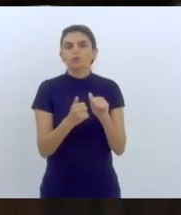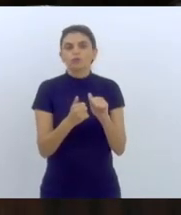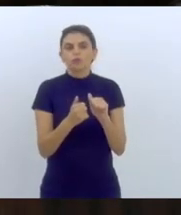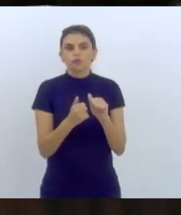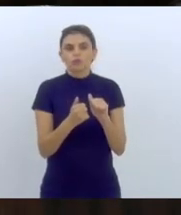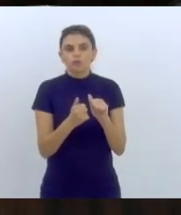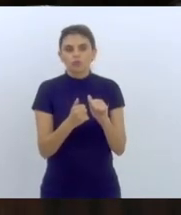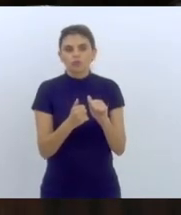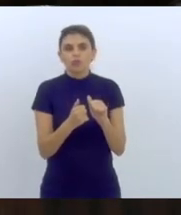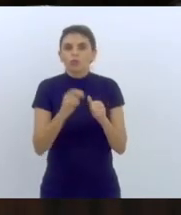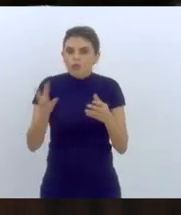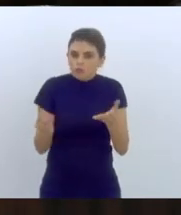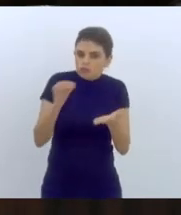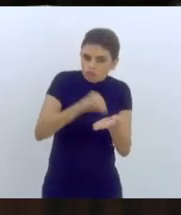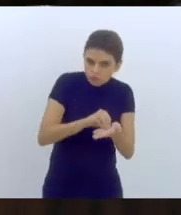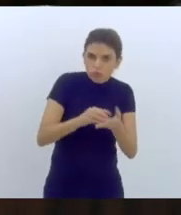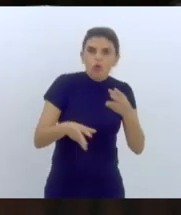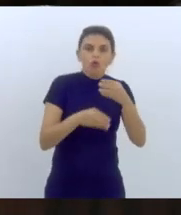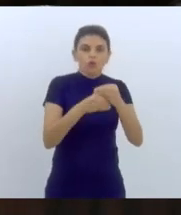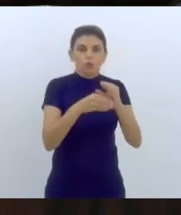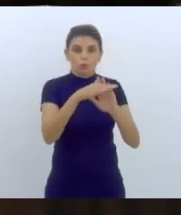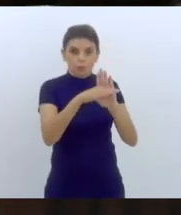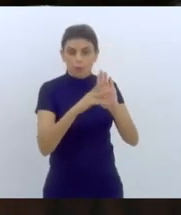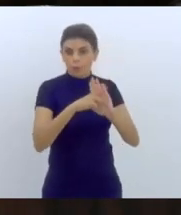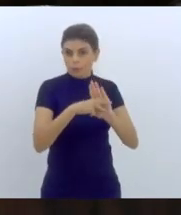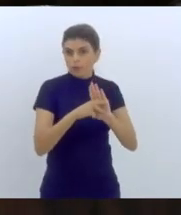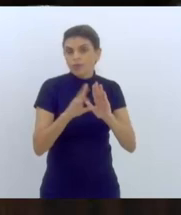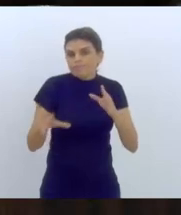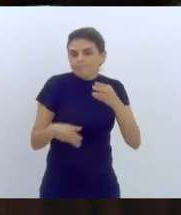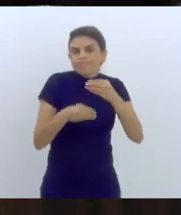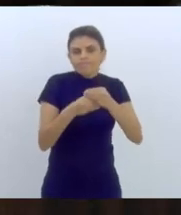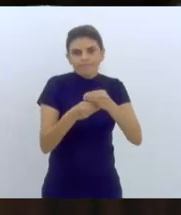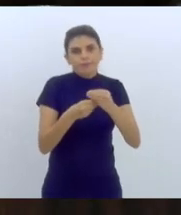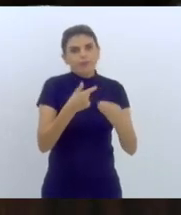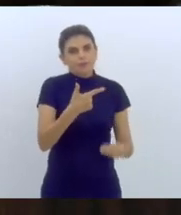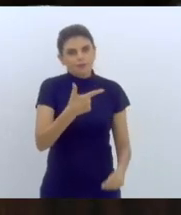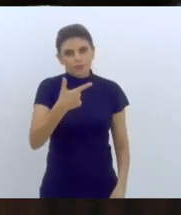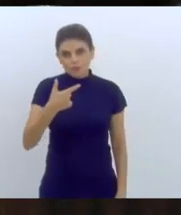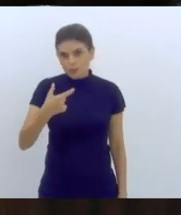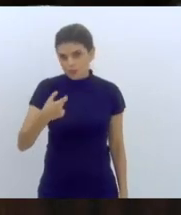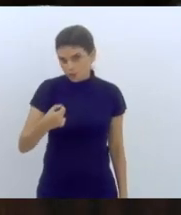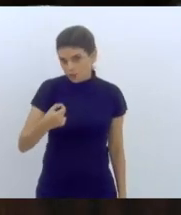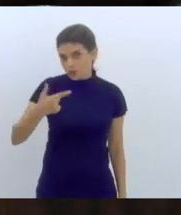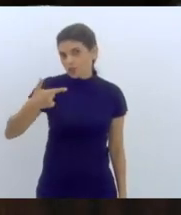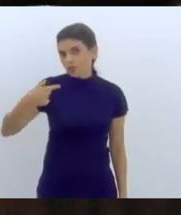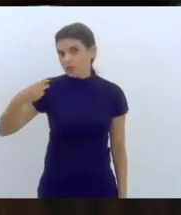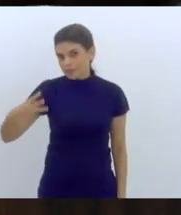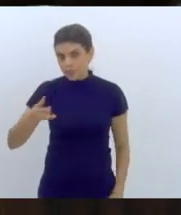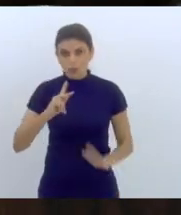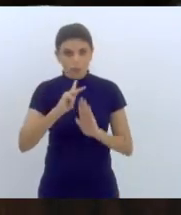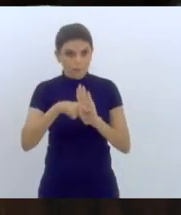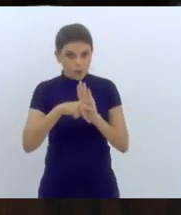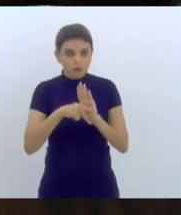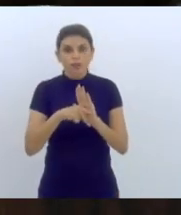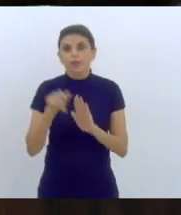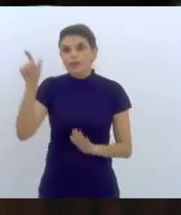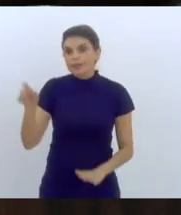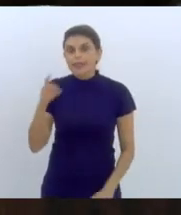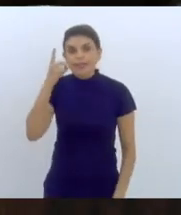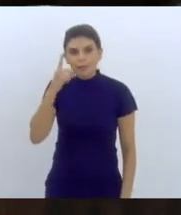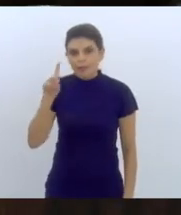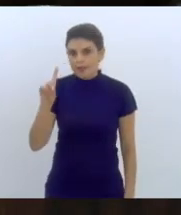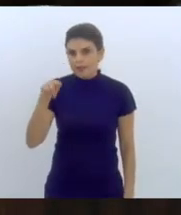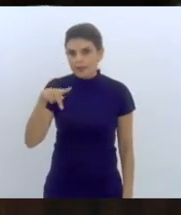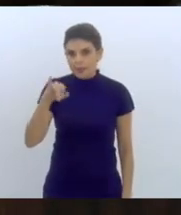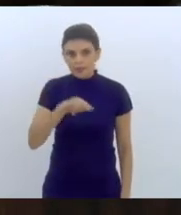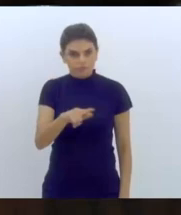o requerimento de inclusão na ordem do dia do projeto de lei complementar número 3 de 2023, De autoria da deputada Dani